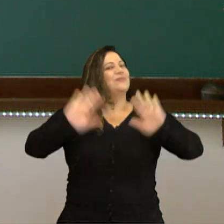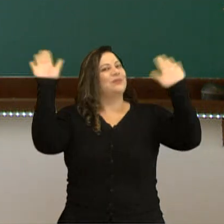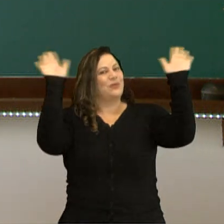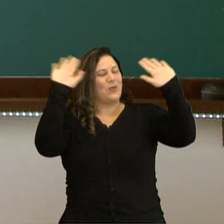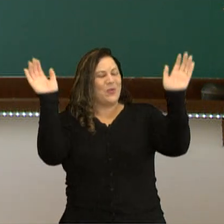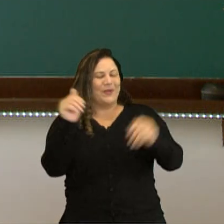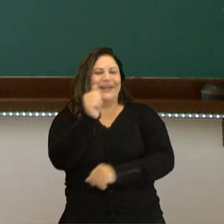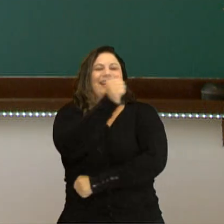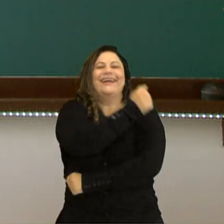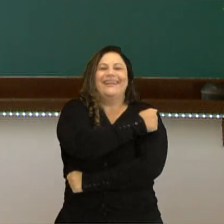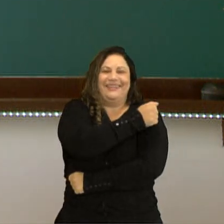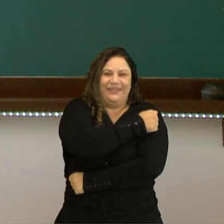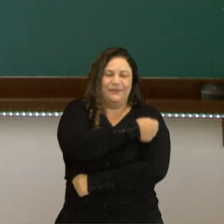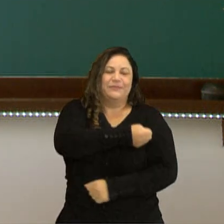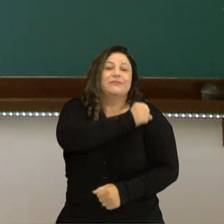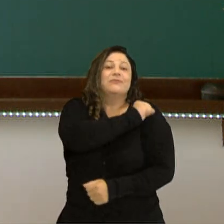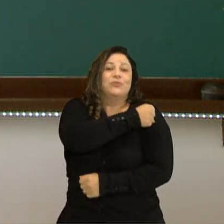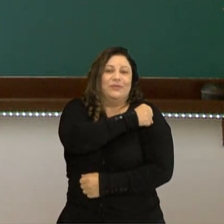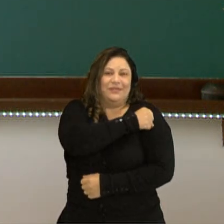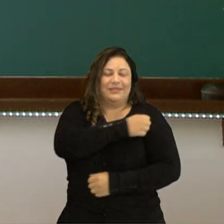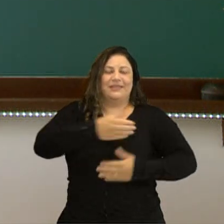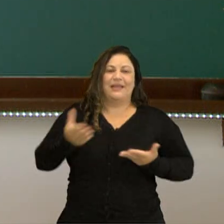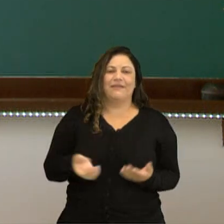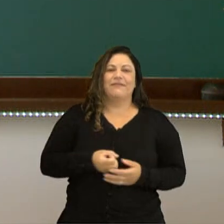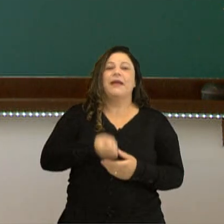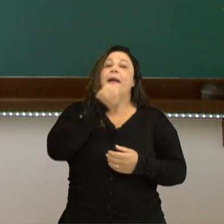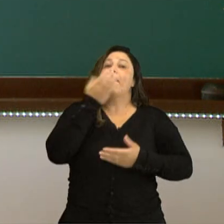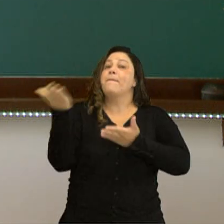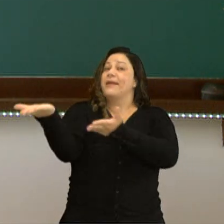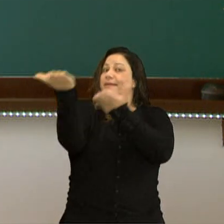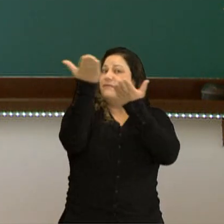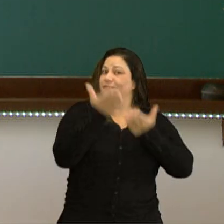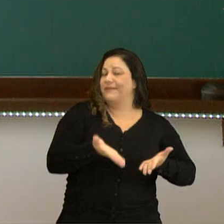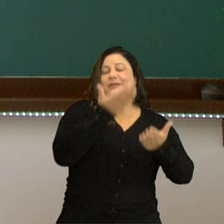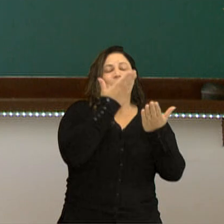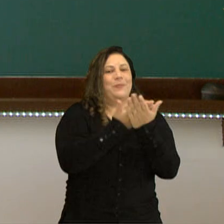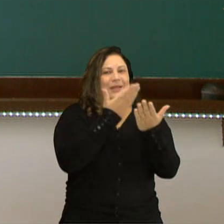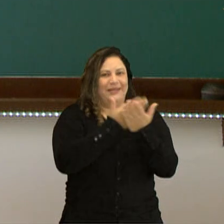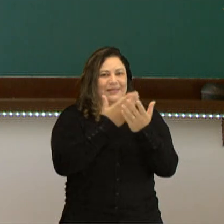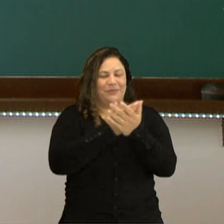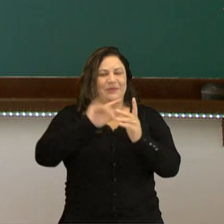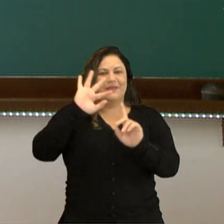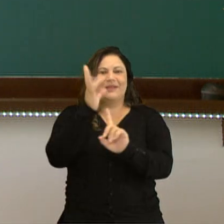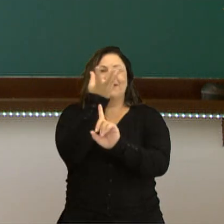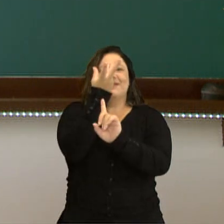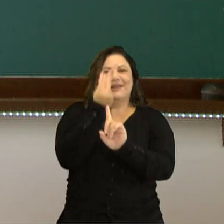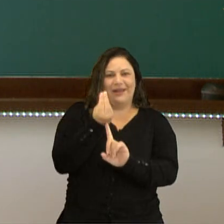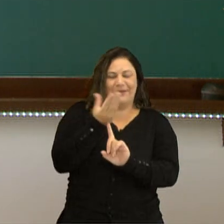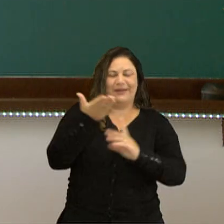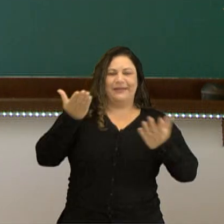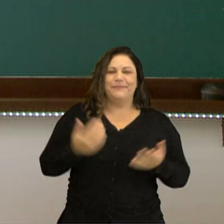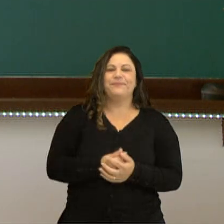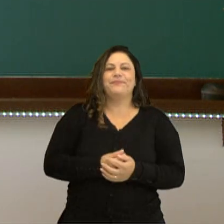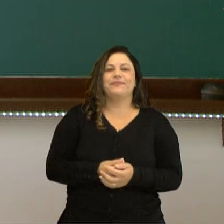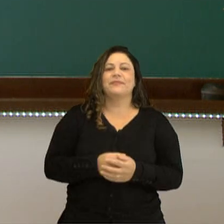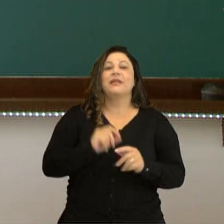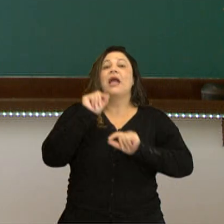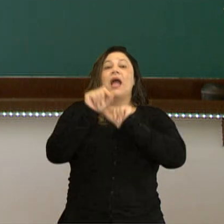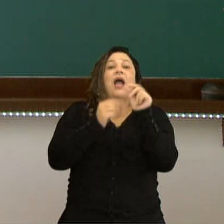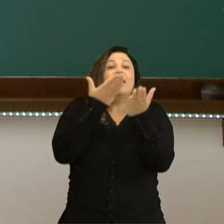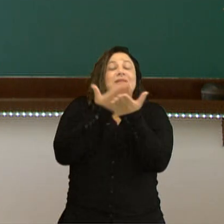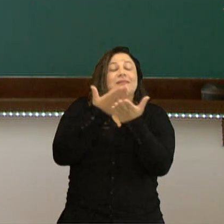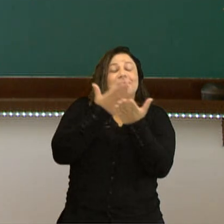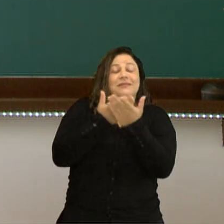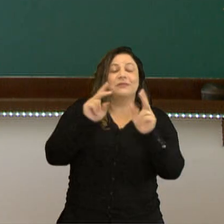Olá, estudantes do oitavo ano, sejam bem-vindos a mais uma aula de arte. E nesta aula nós iremos falar